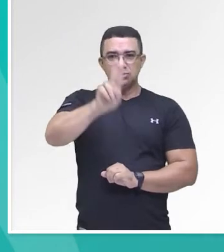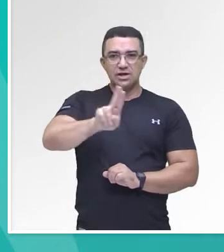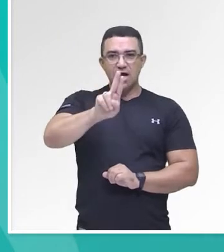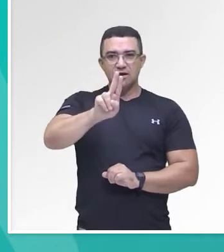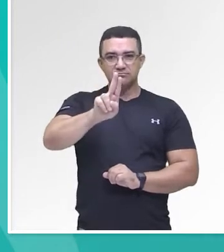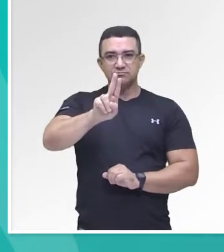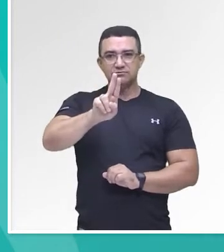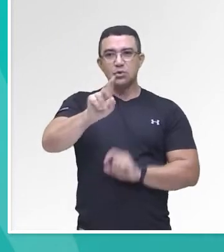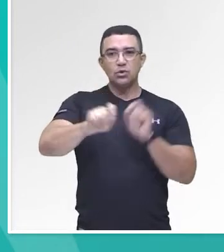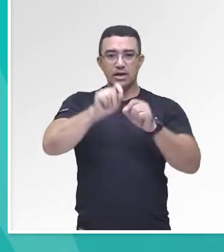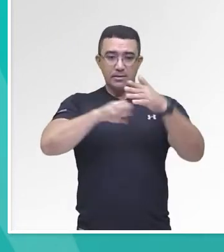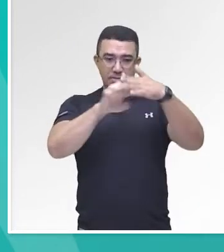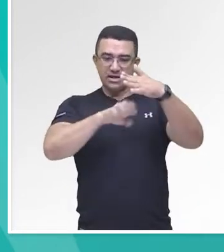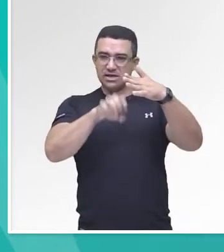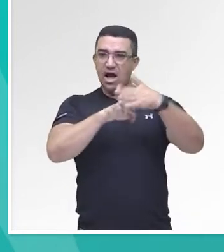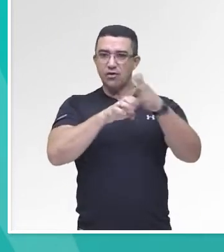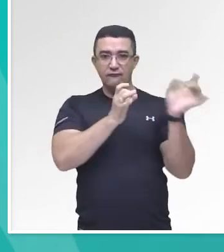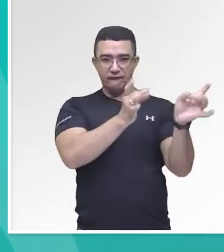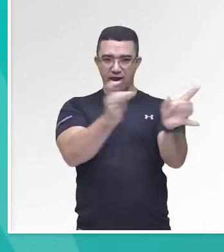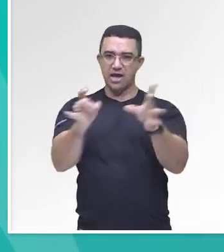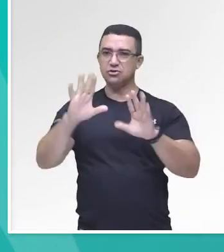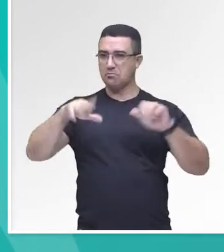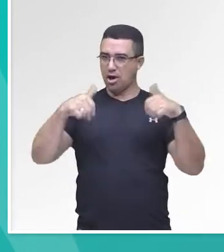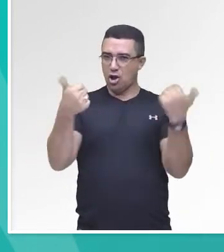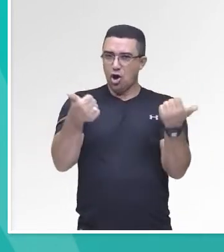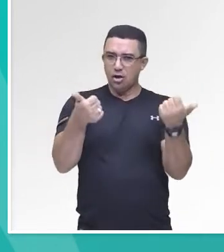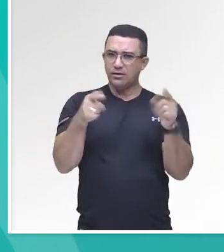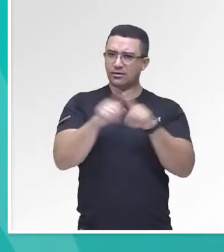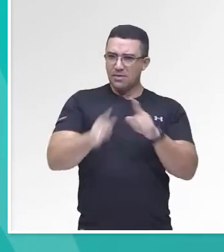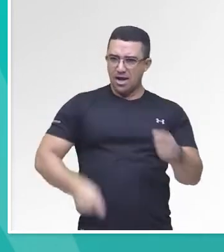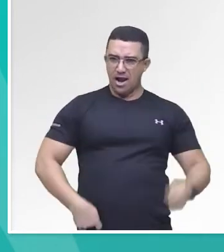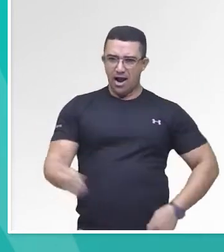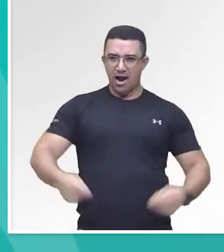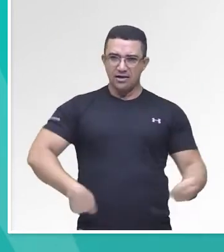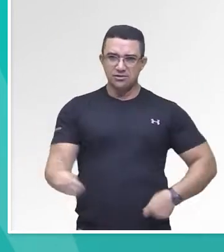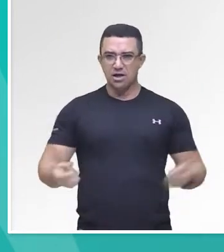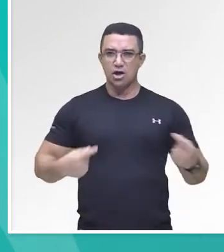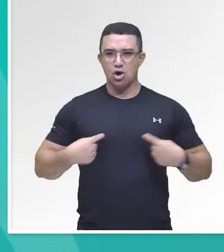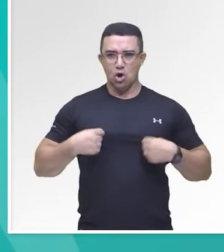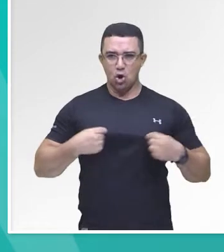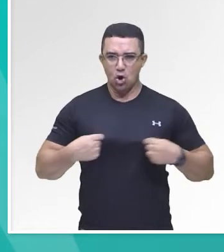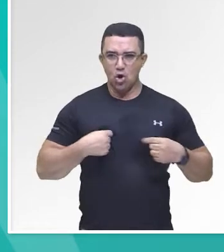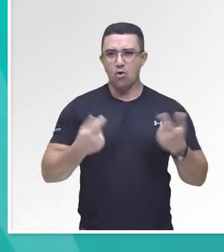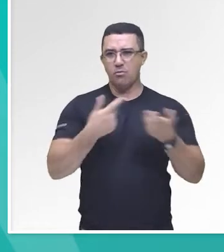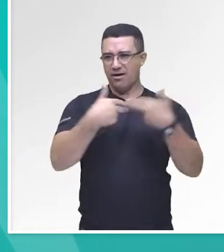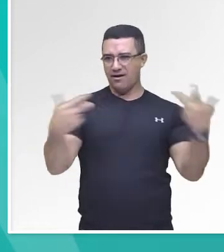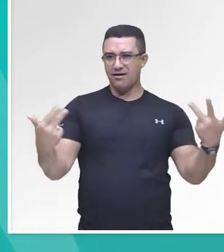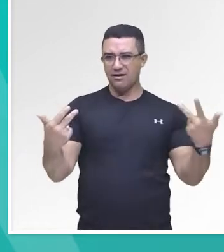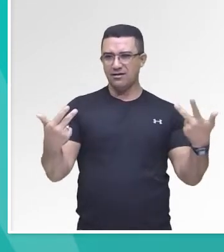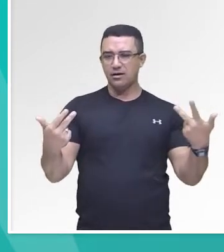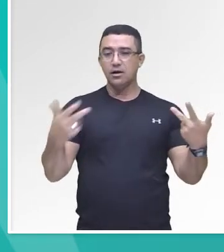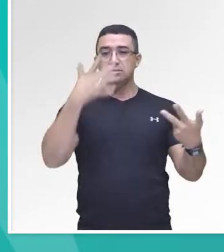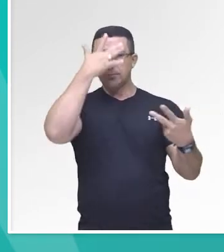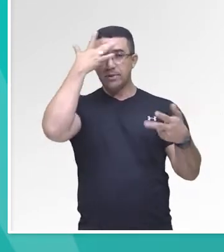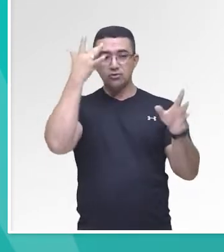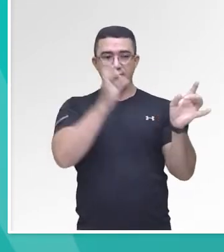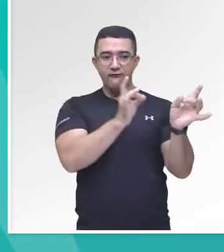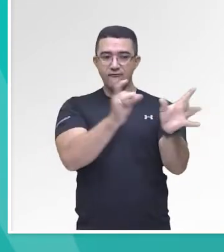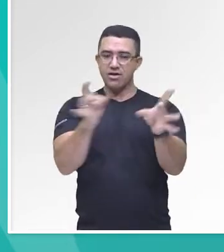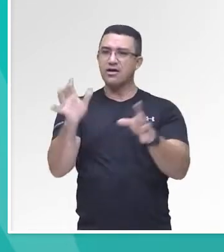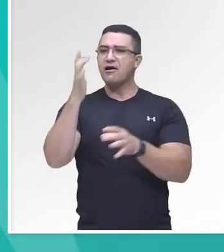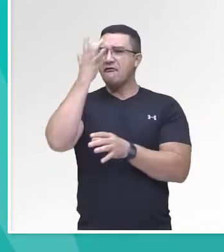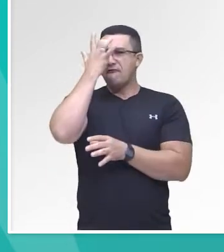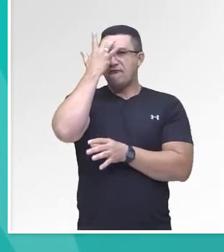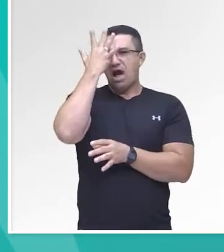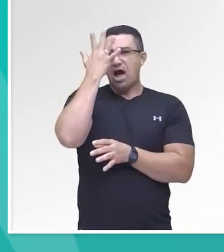O consumo de roupas e outros produtos é diariamente necessário. Para o comerciante, é mais prático vender quando se tem